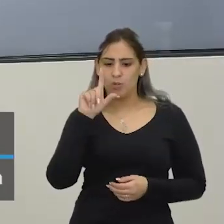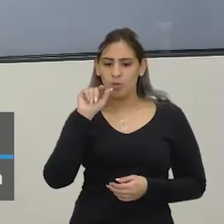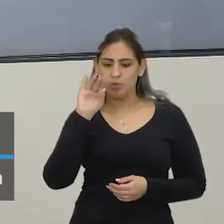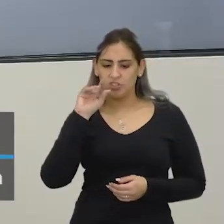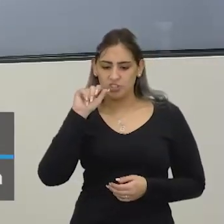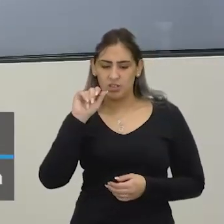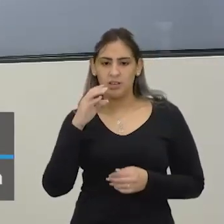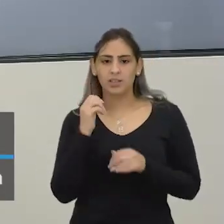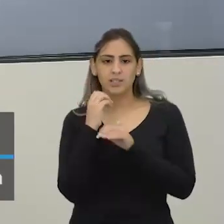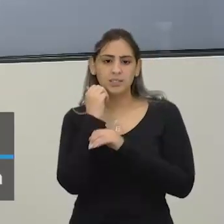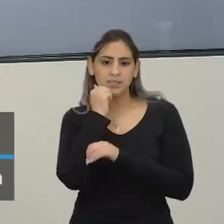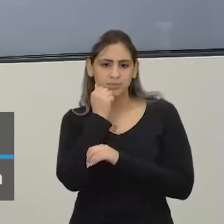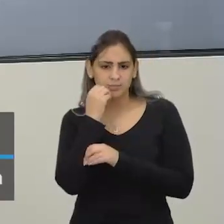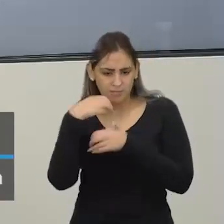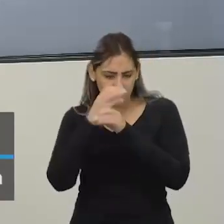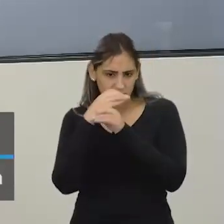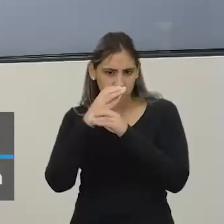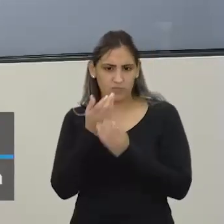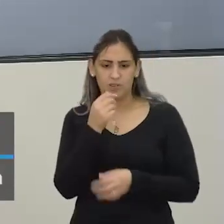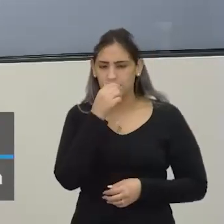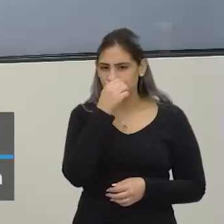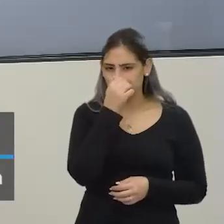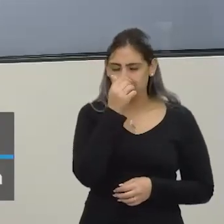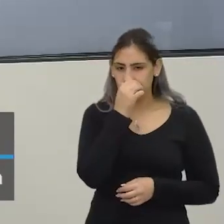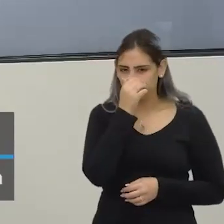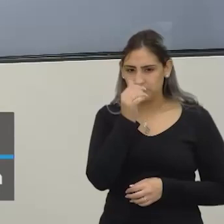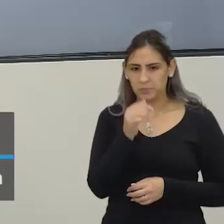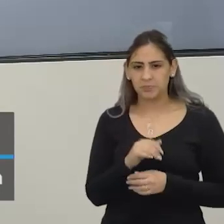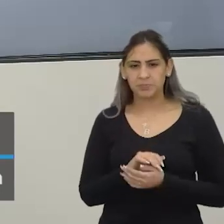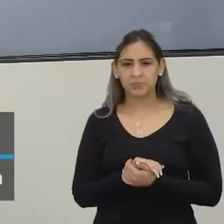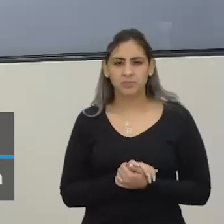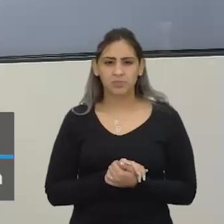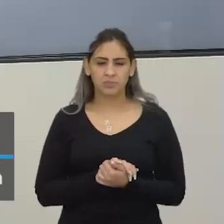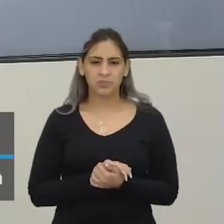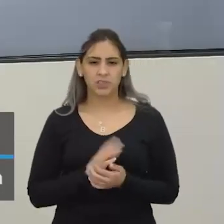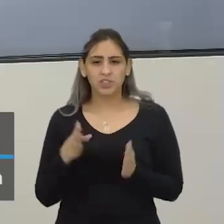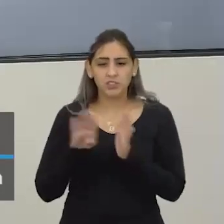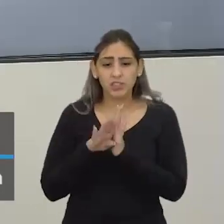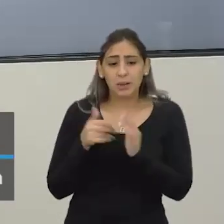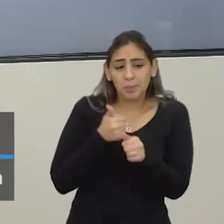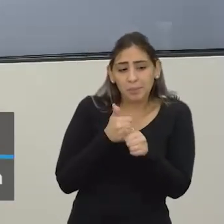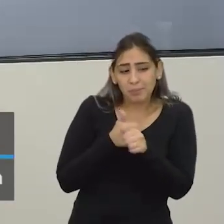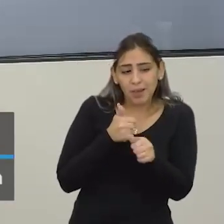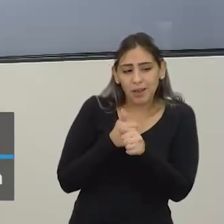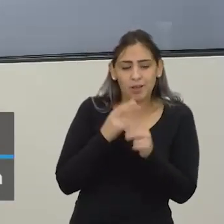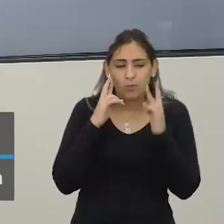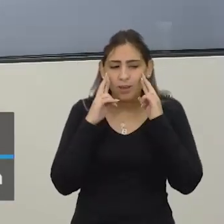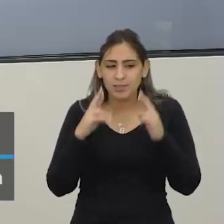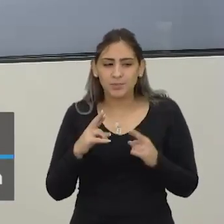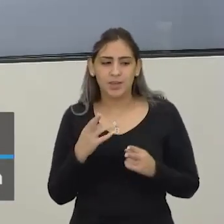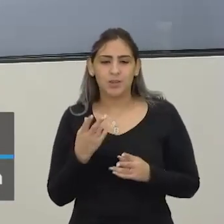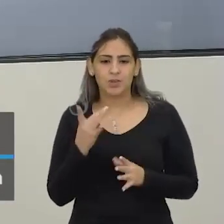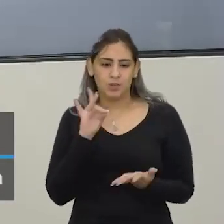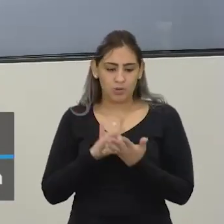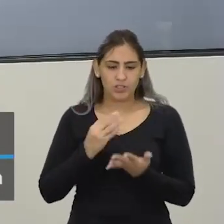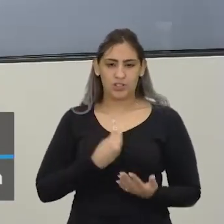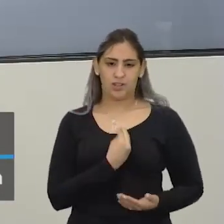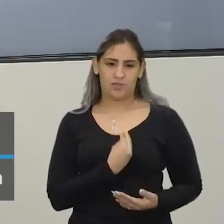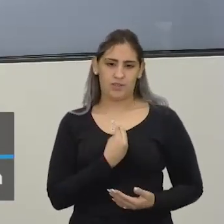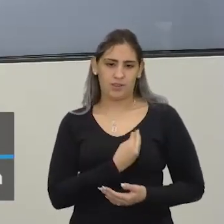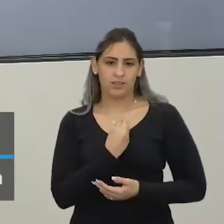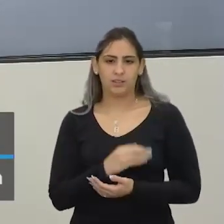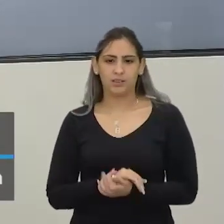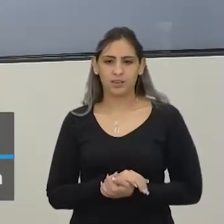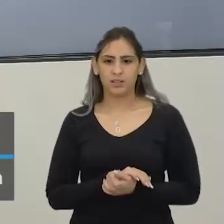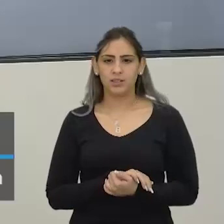conseguir, então, tentar, não diria comprovar, mas chegar perto, né? A respeito aí da origem da vida. E